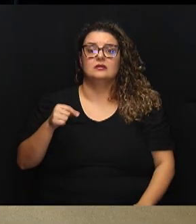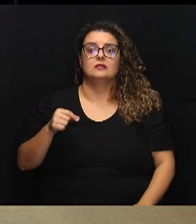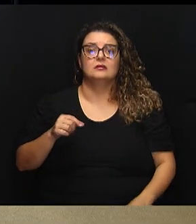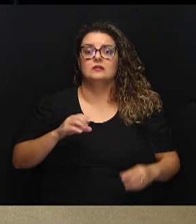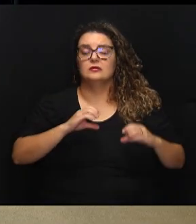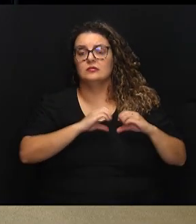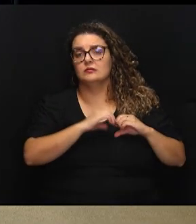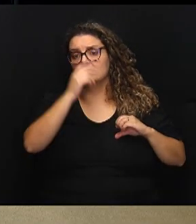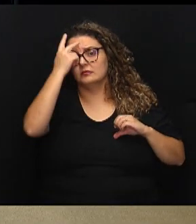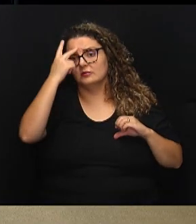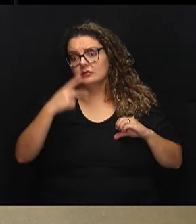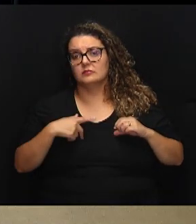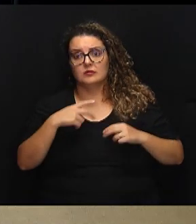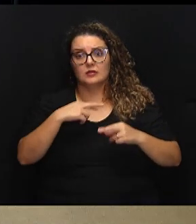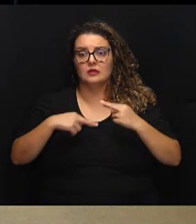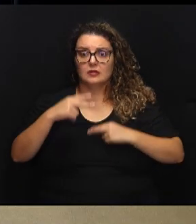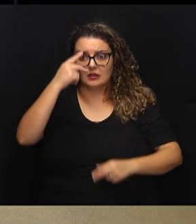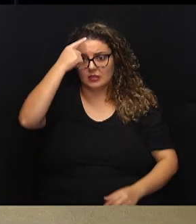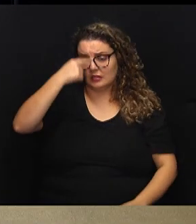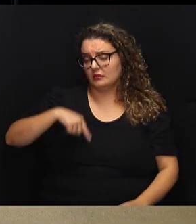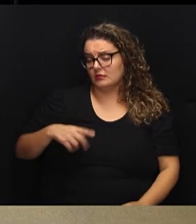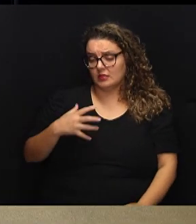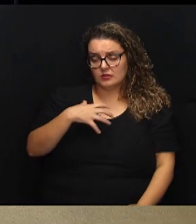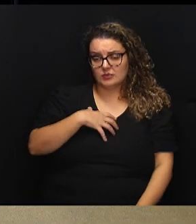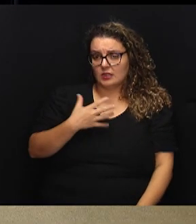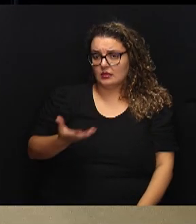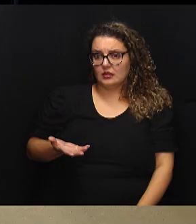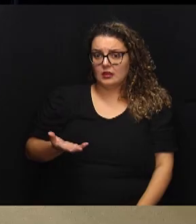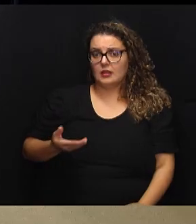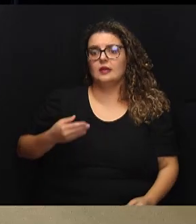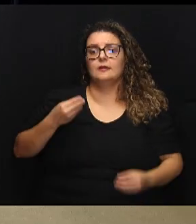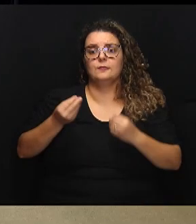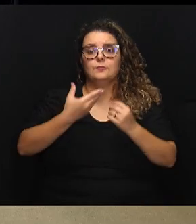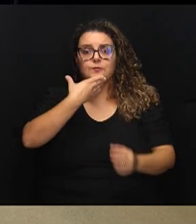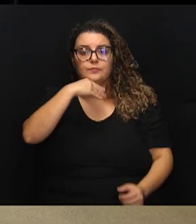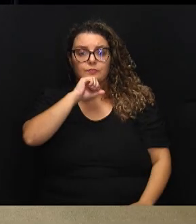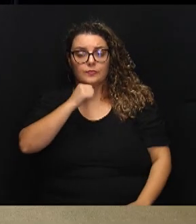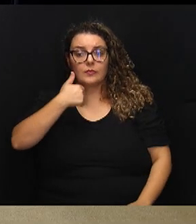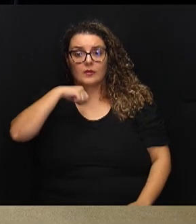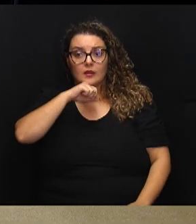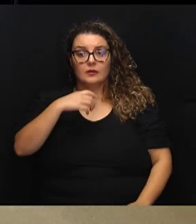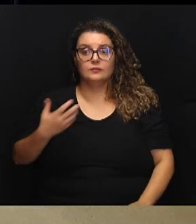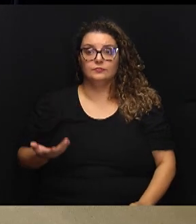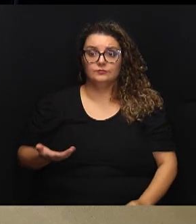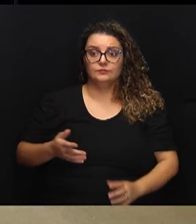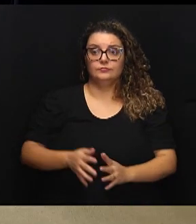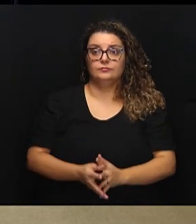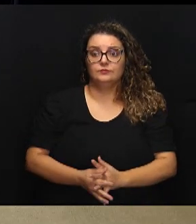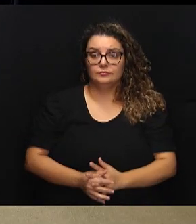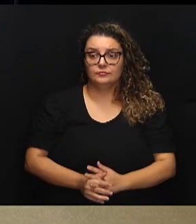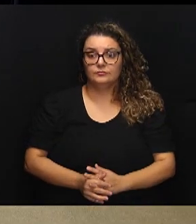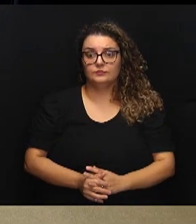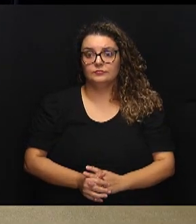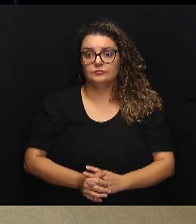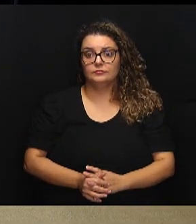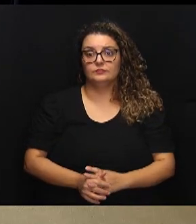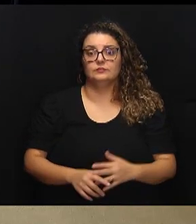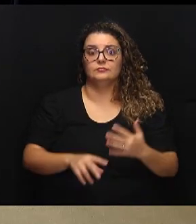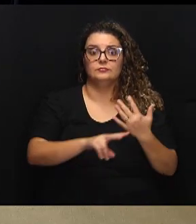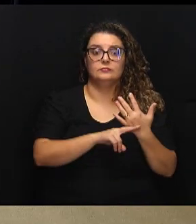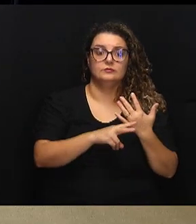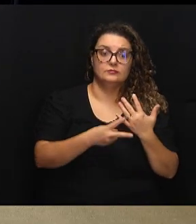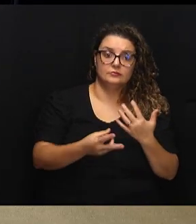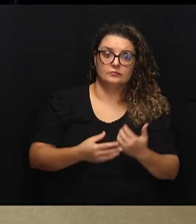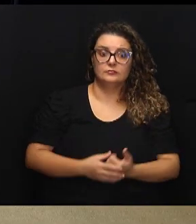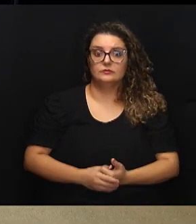dela que tem a ver com a personalidade dela. Como que o pai, a mãe, ele deve influenciar